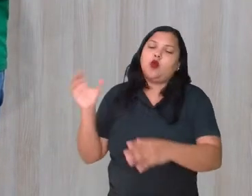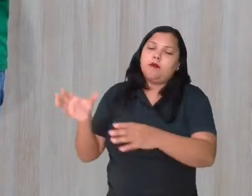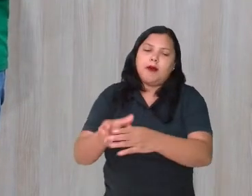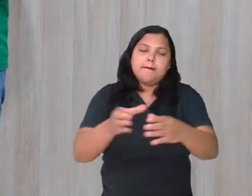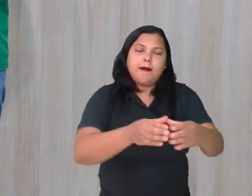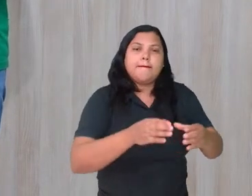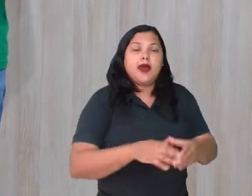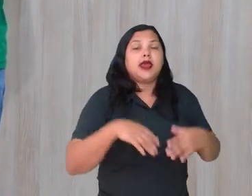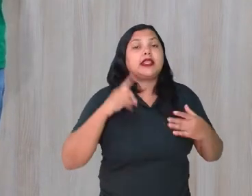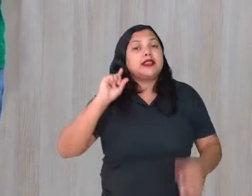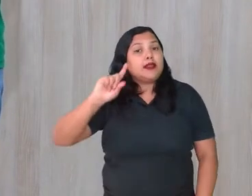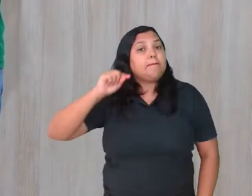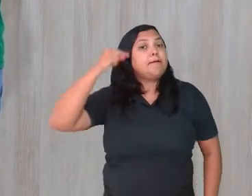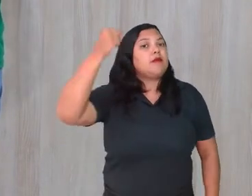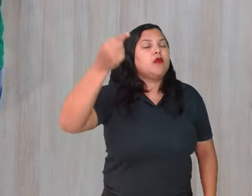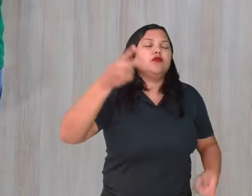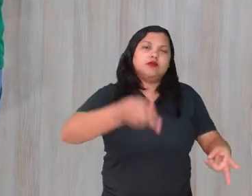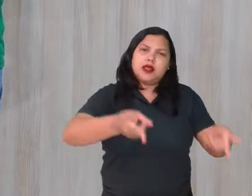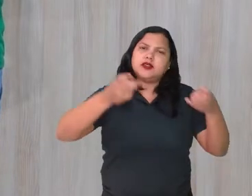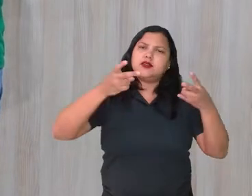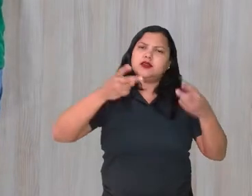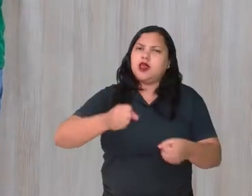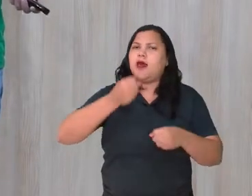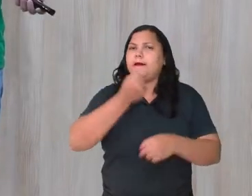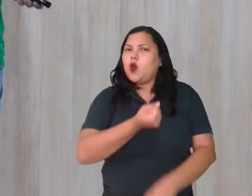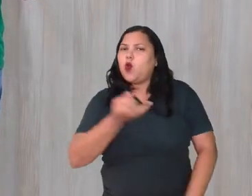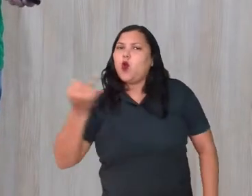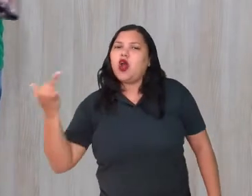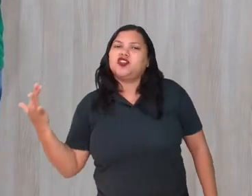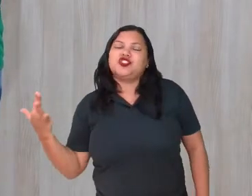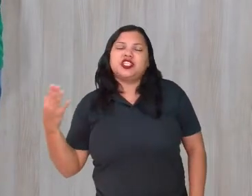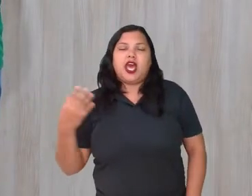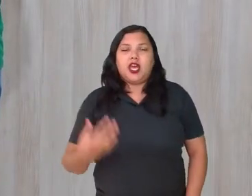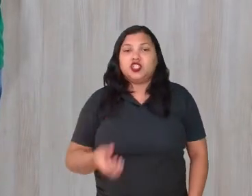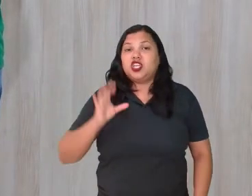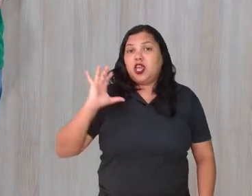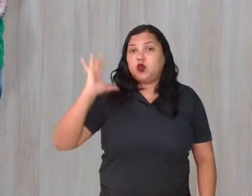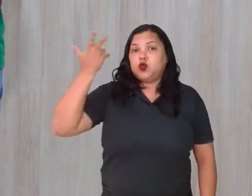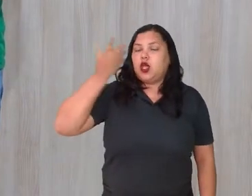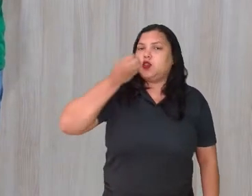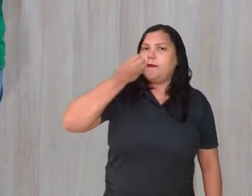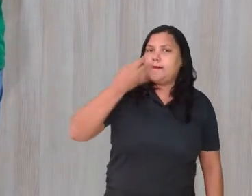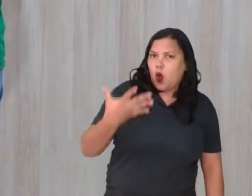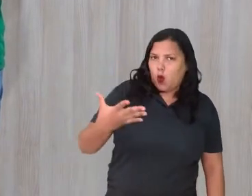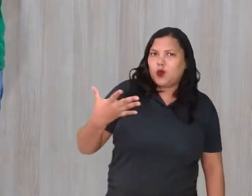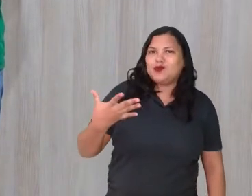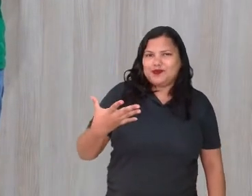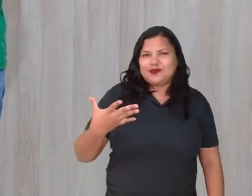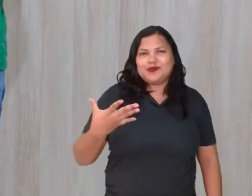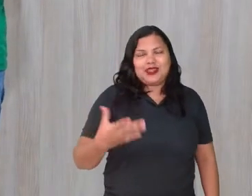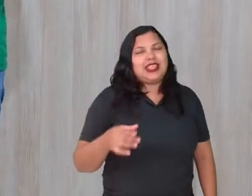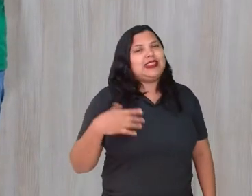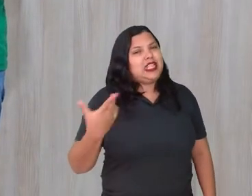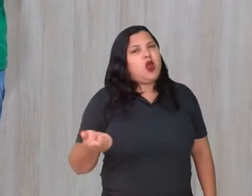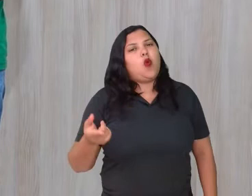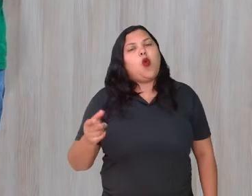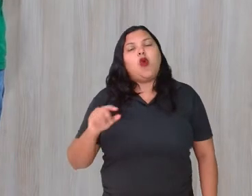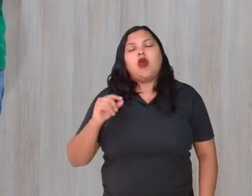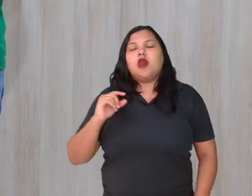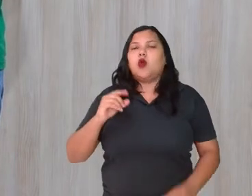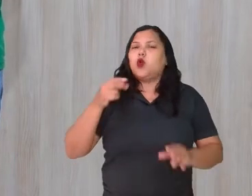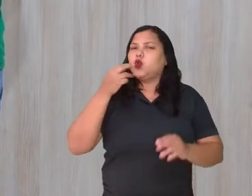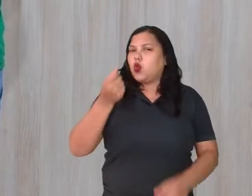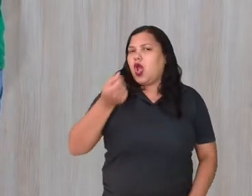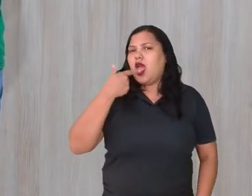tá certo? Então, dificilmente, ou seja, acho que improvável você encontrar um remédio em que a informação lá apareça de que ele